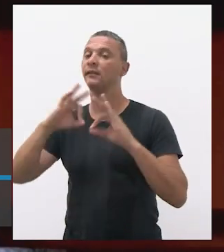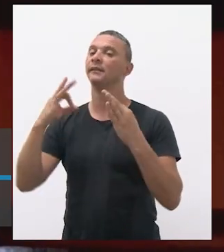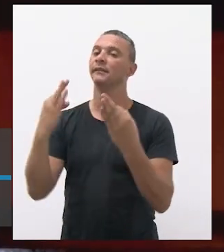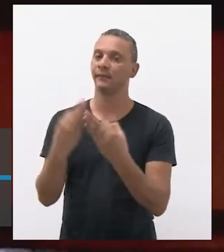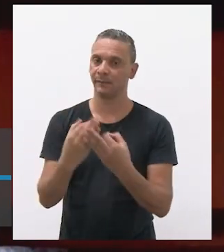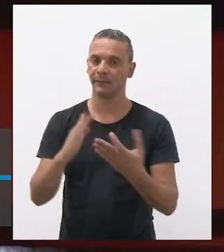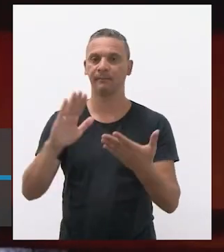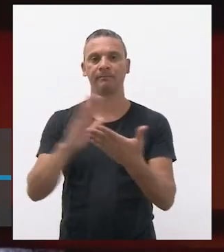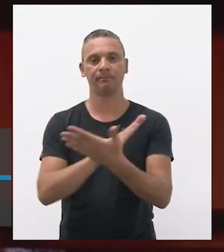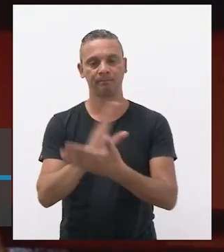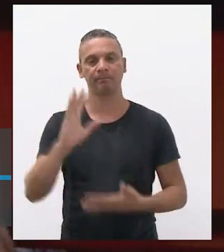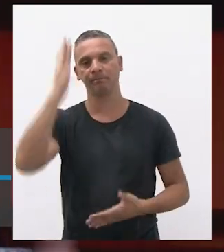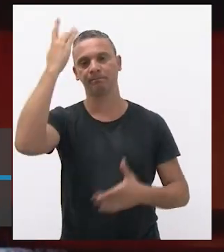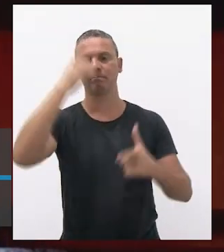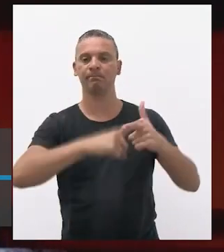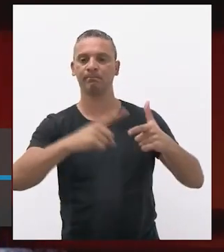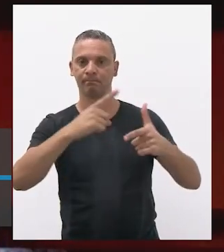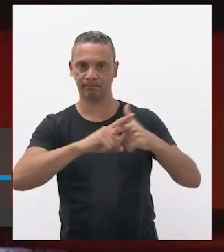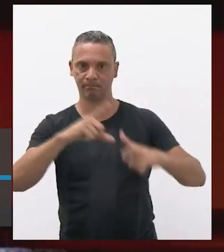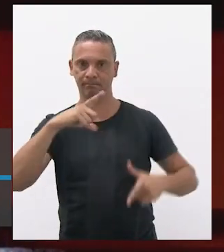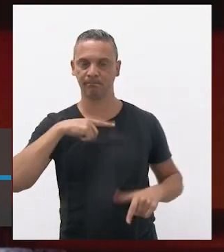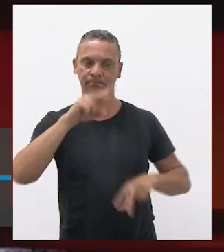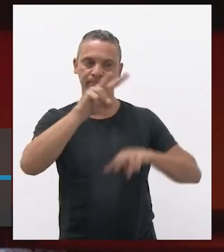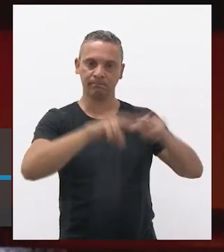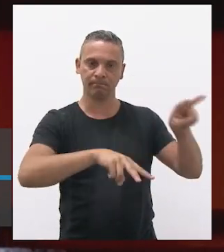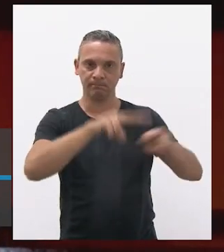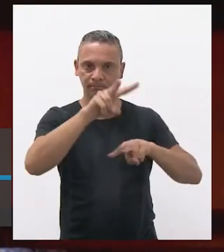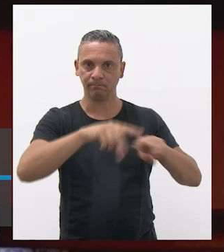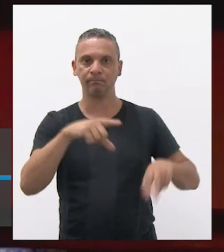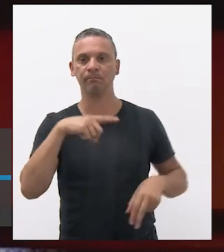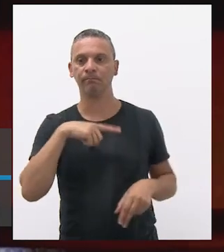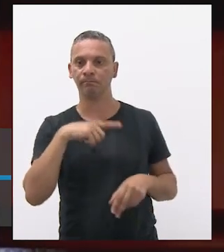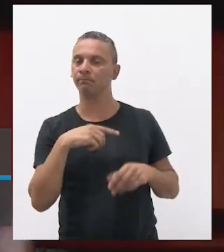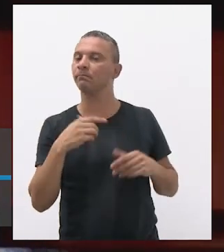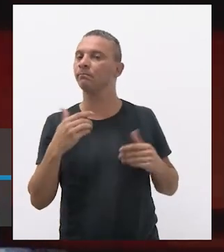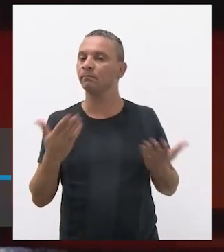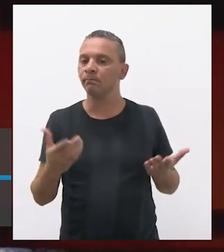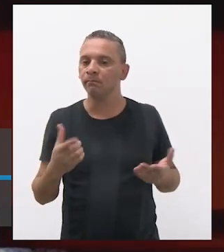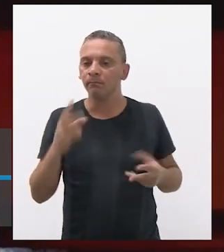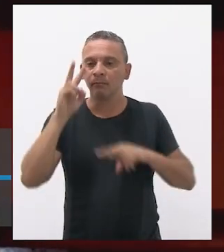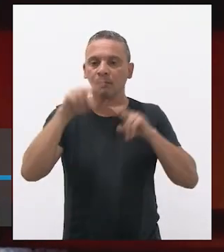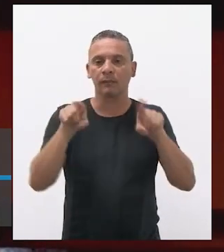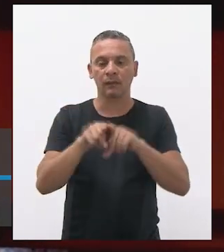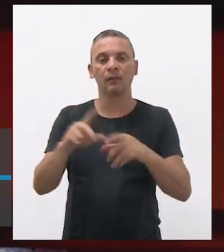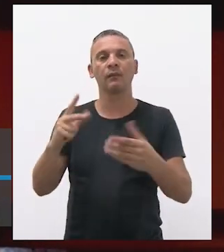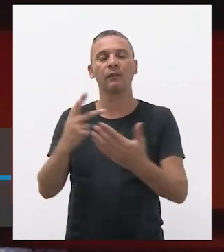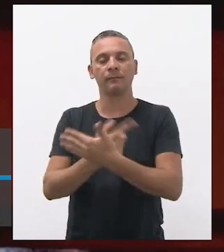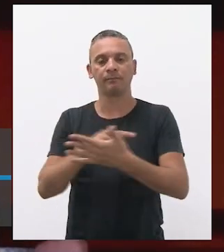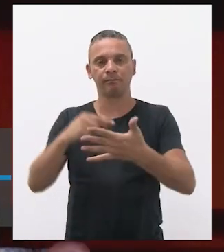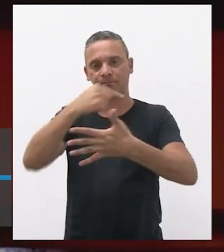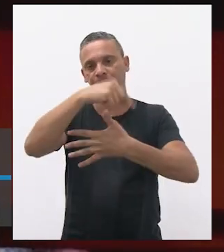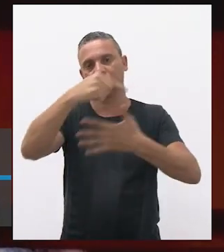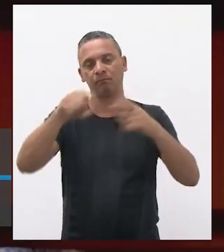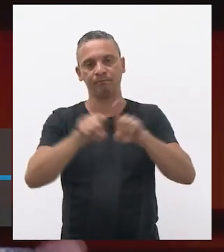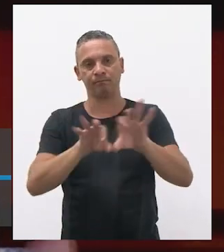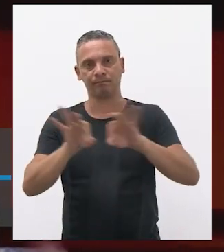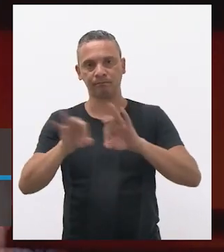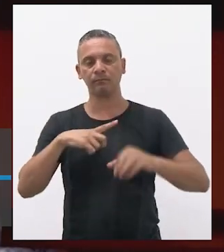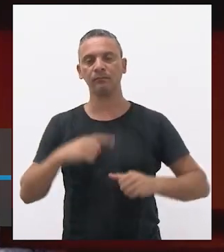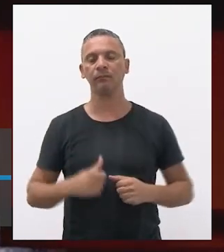isso, mas porque ele percebe que esse controle, ou esse distanciamento emocional do ponto de vista afetivo, tem um